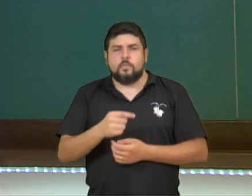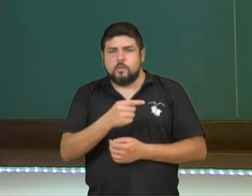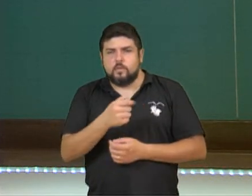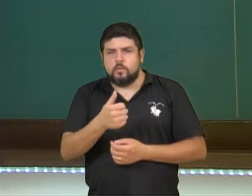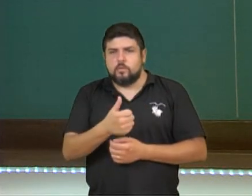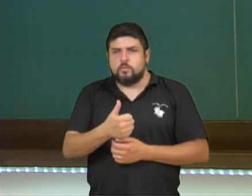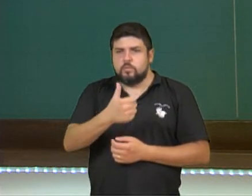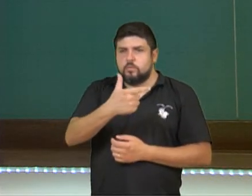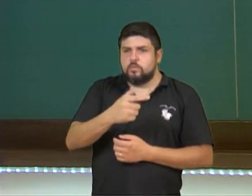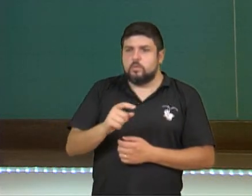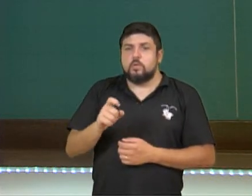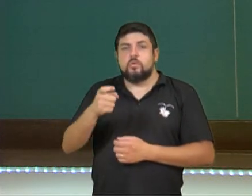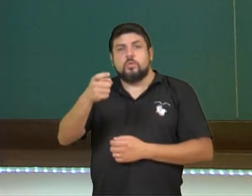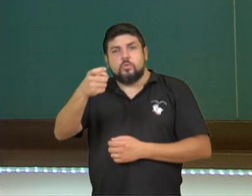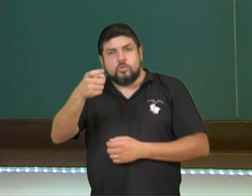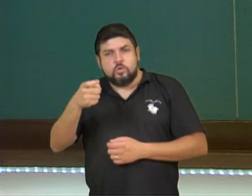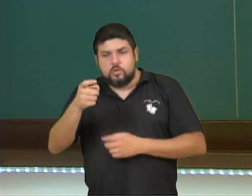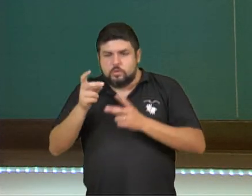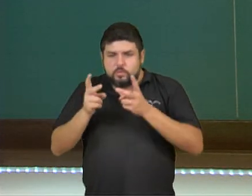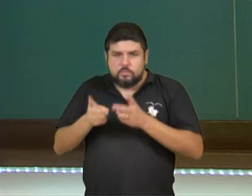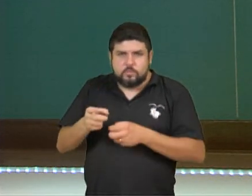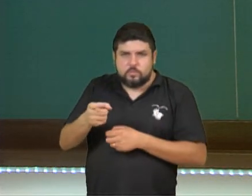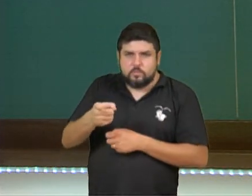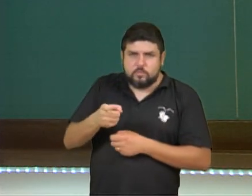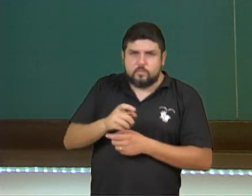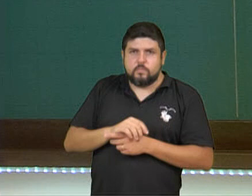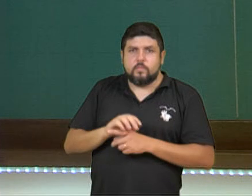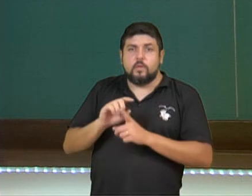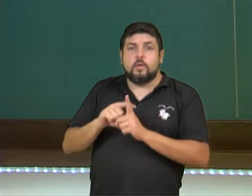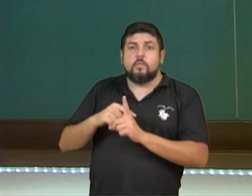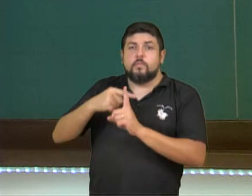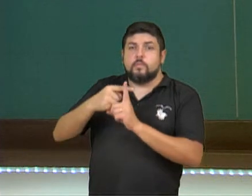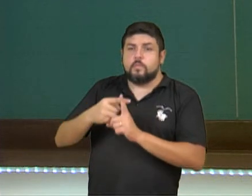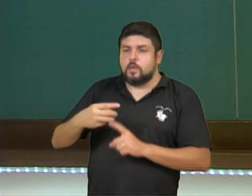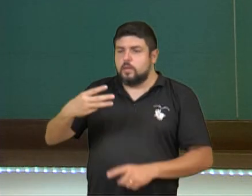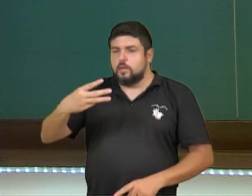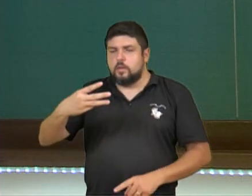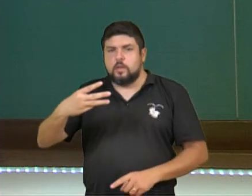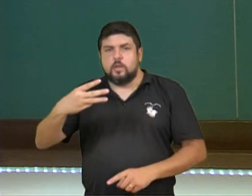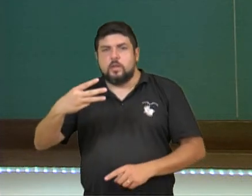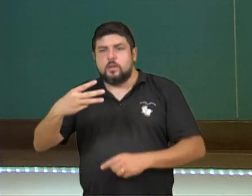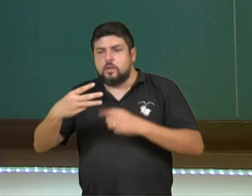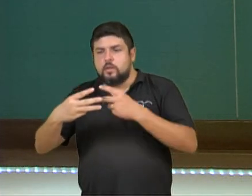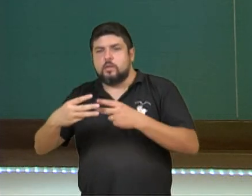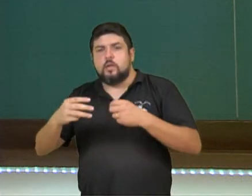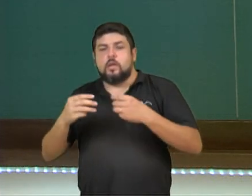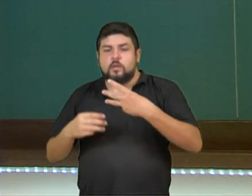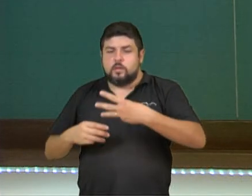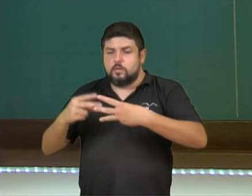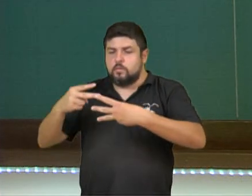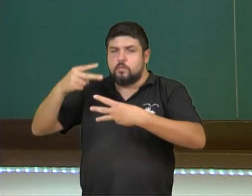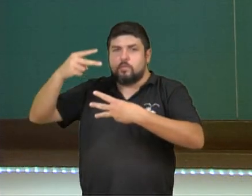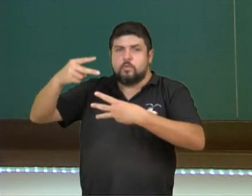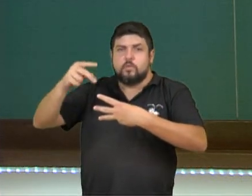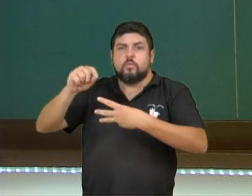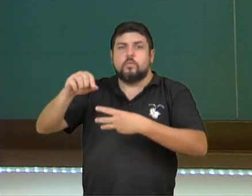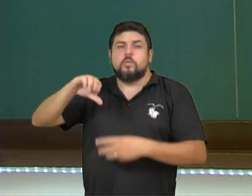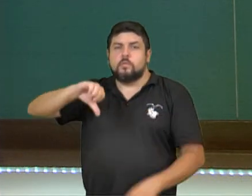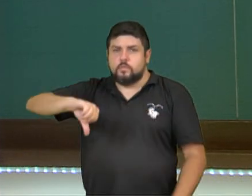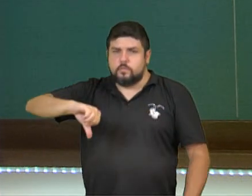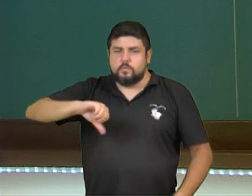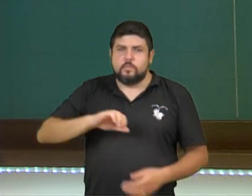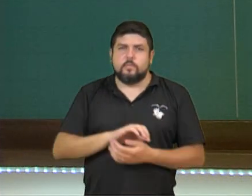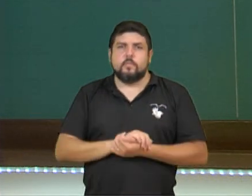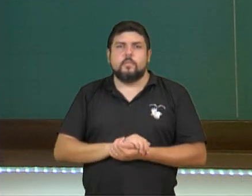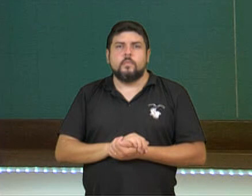E o x repete. Mais 3 ao quadrado. 3 ao quadrado é 3 vezes 3, que é 9.